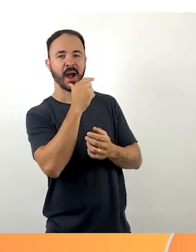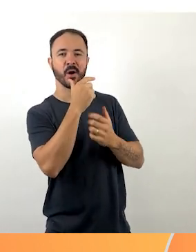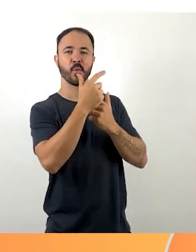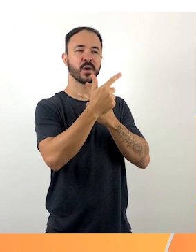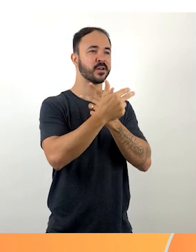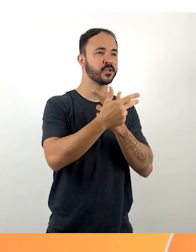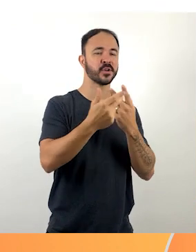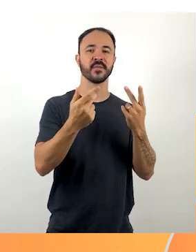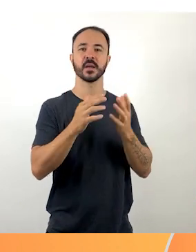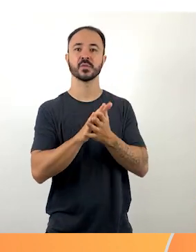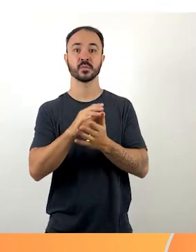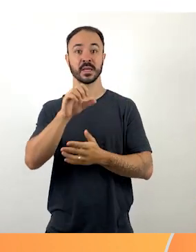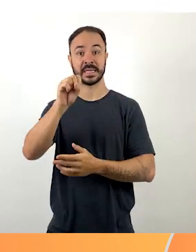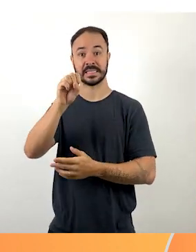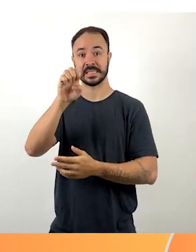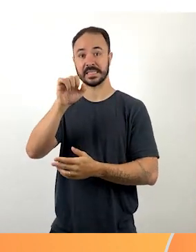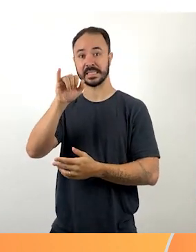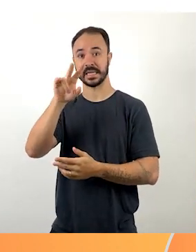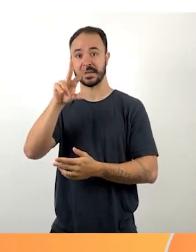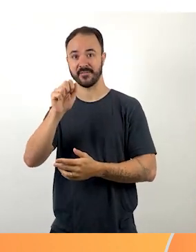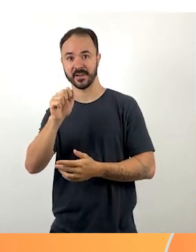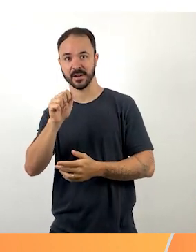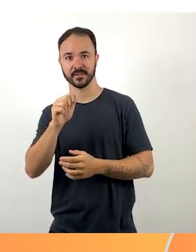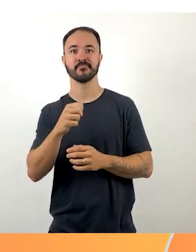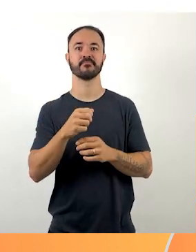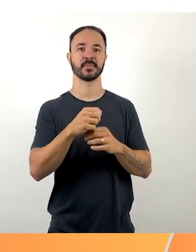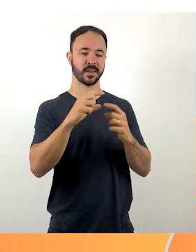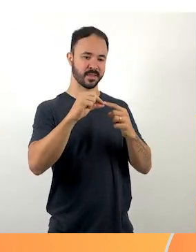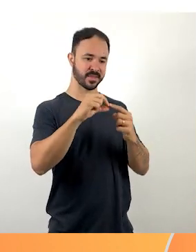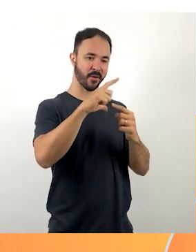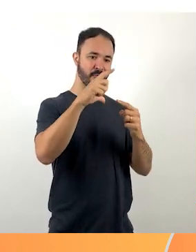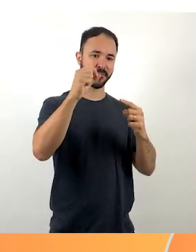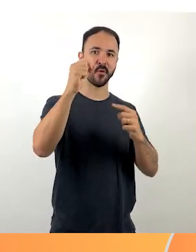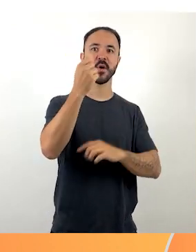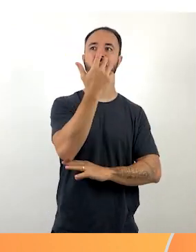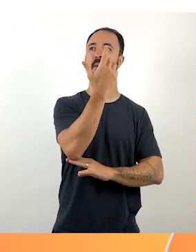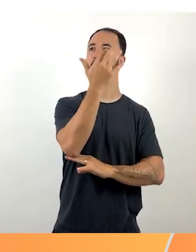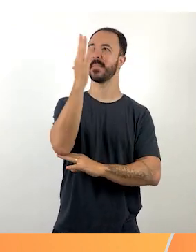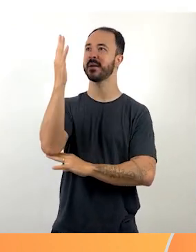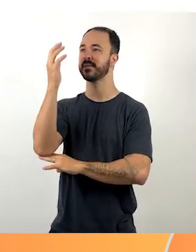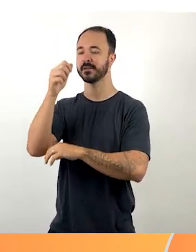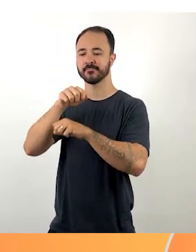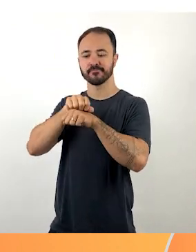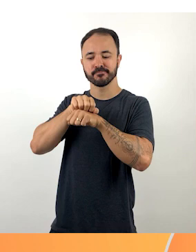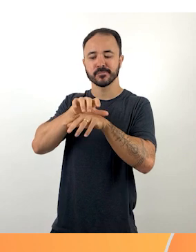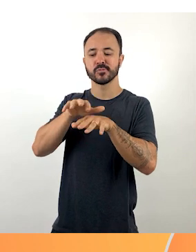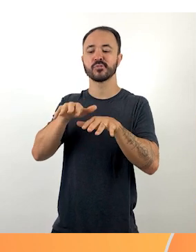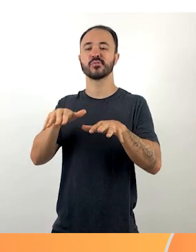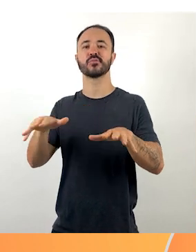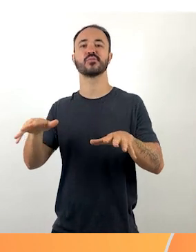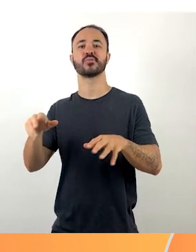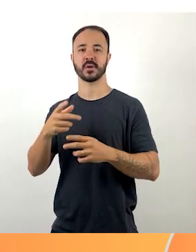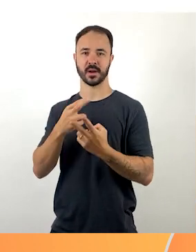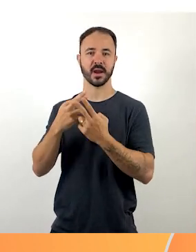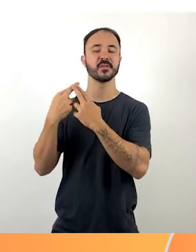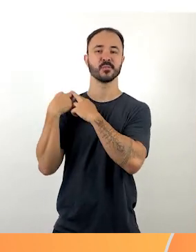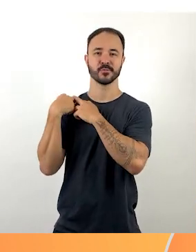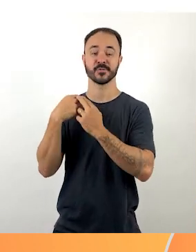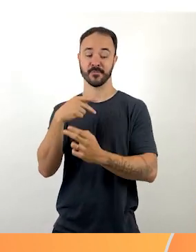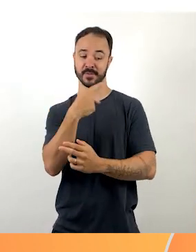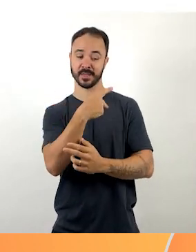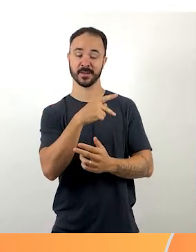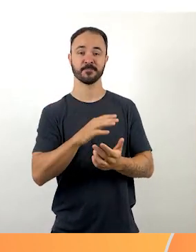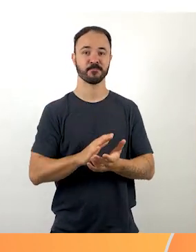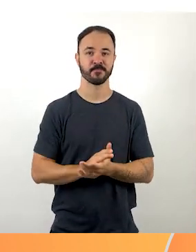sais minerais. Seiva elaborada, matéria orgânica produzida pela planta na fotossíntese. Então, aqui na imagem, nós